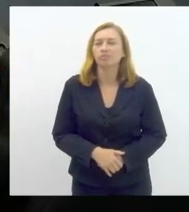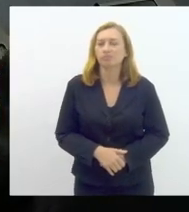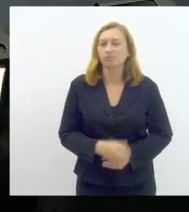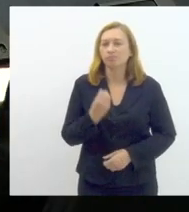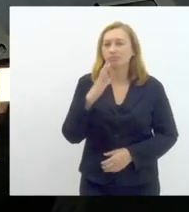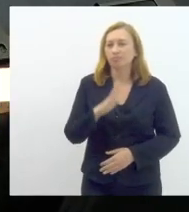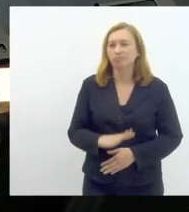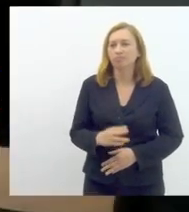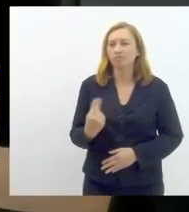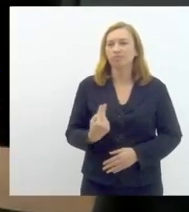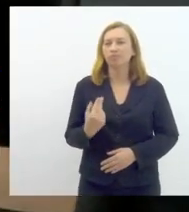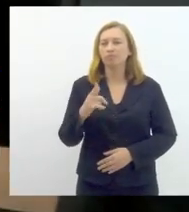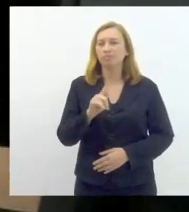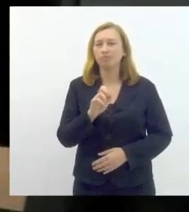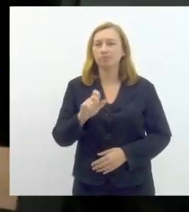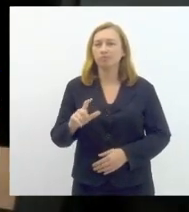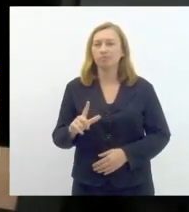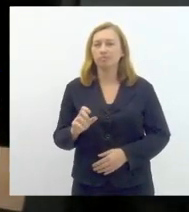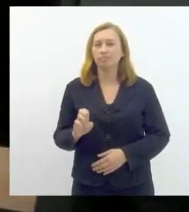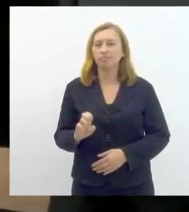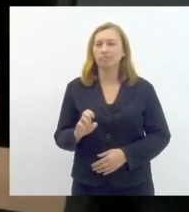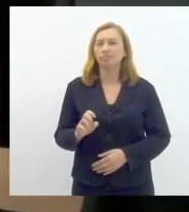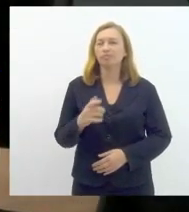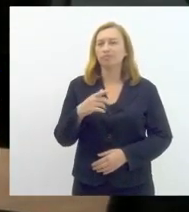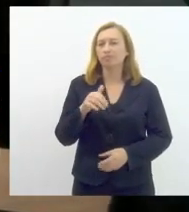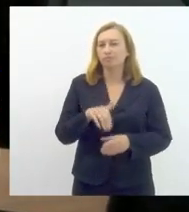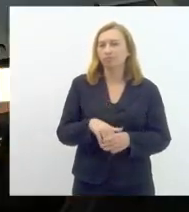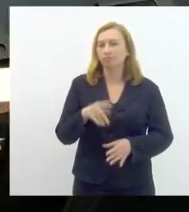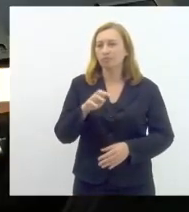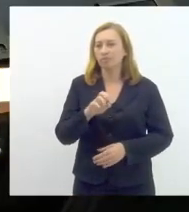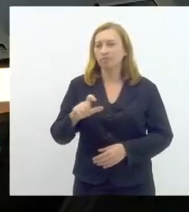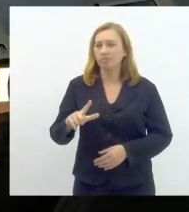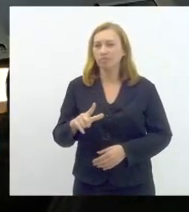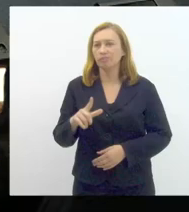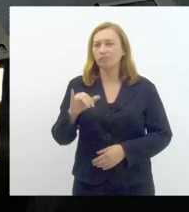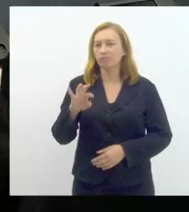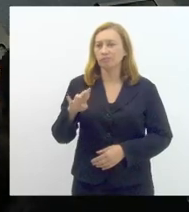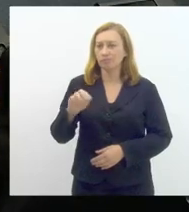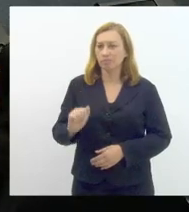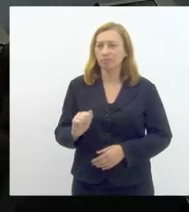Boa tarde, meu nome é Gabriela e eu vou votar no Gabriel Matos, de Miracema.